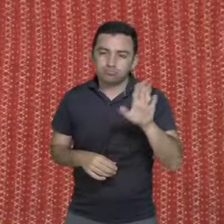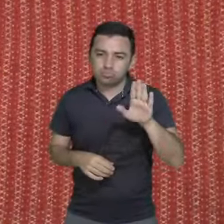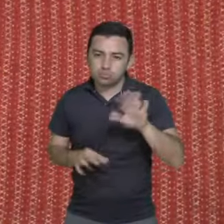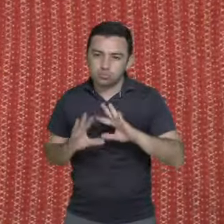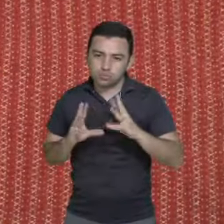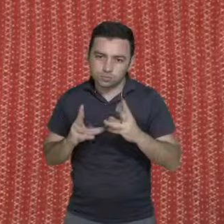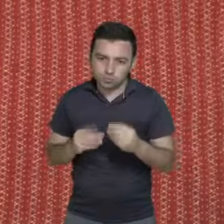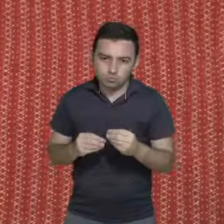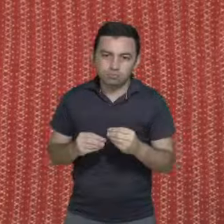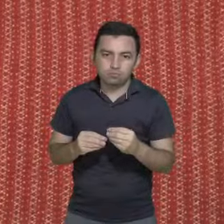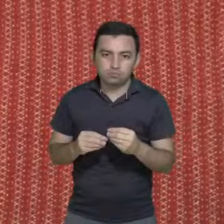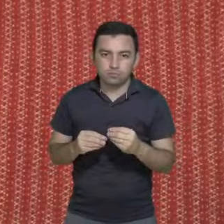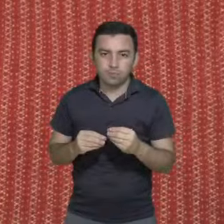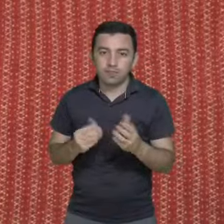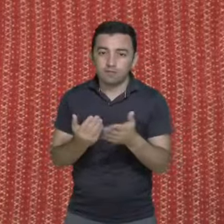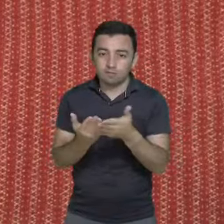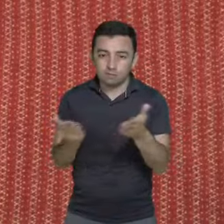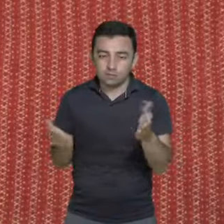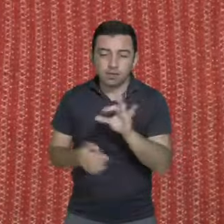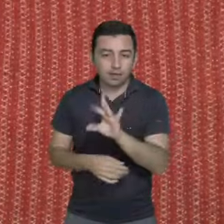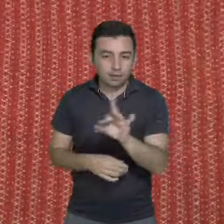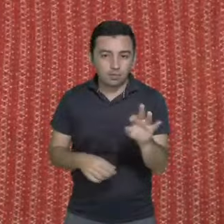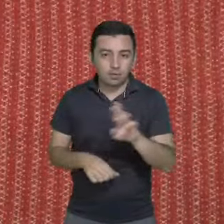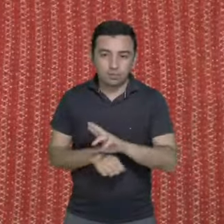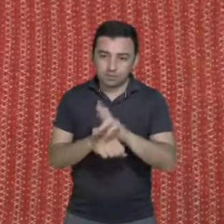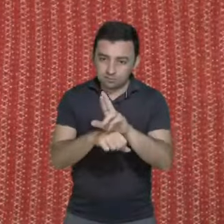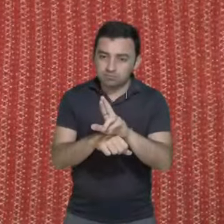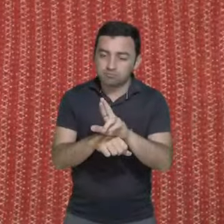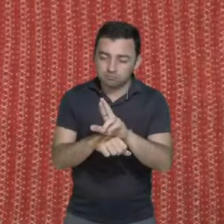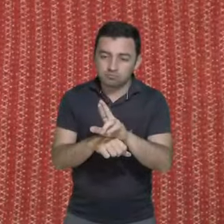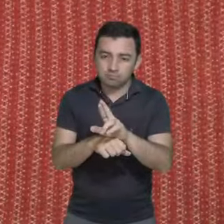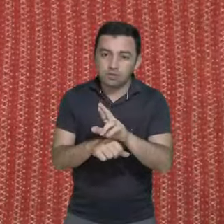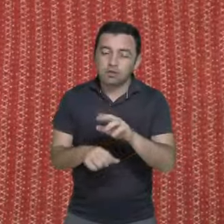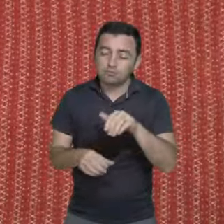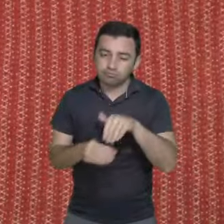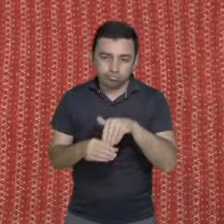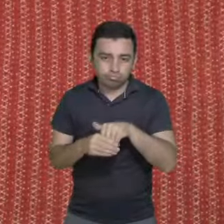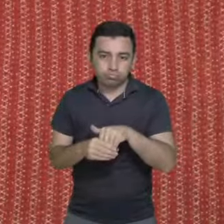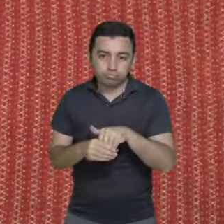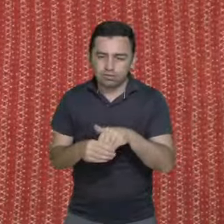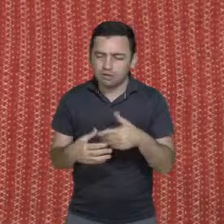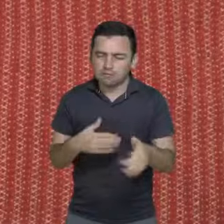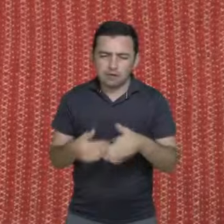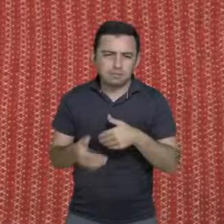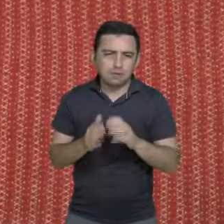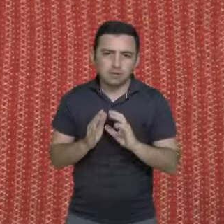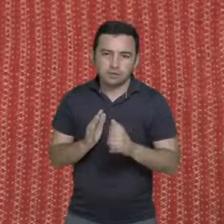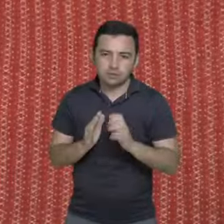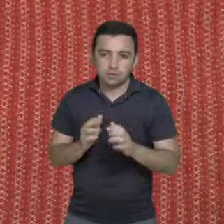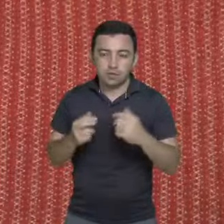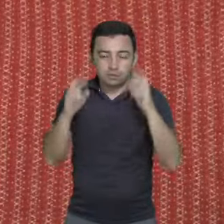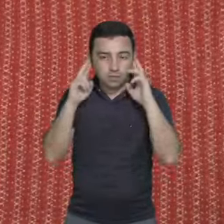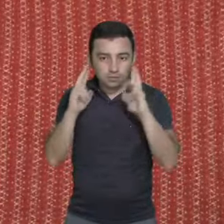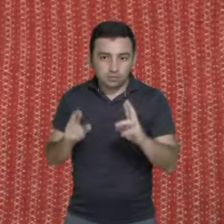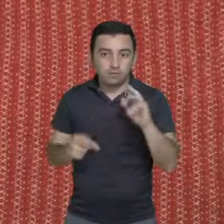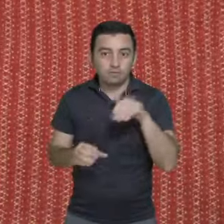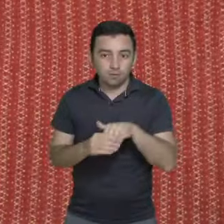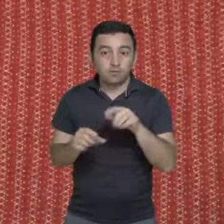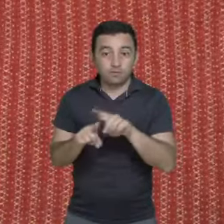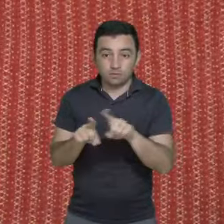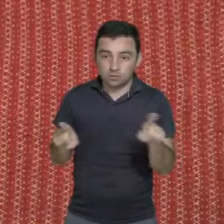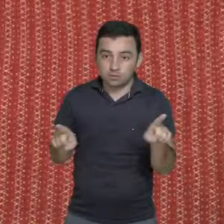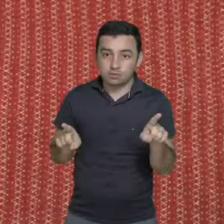urnas. Vocês, cada um aqui representa uma fatia, deputados, independente de que partido seja. Respeito o voto de vocês e